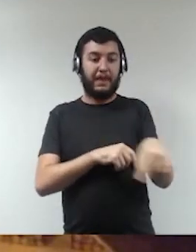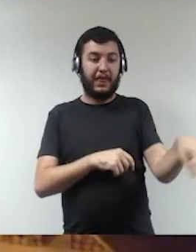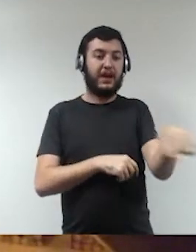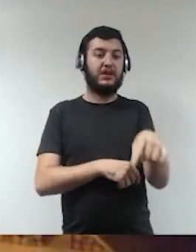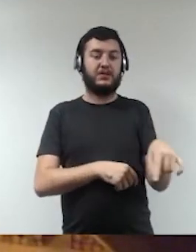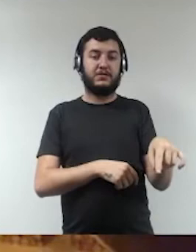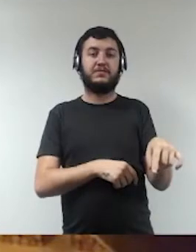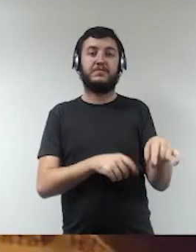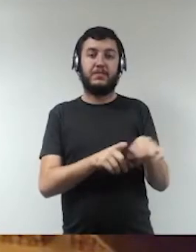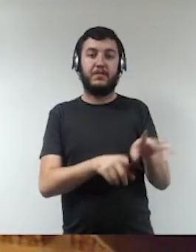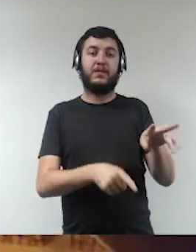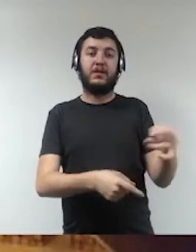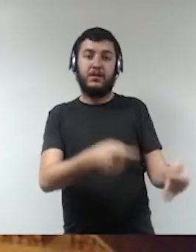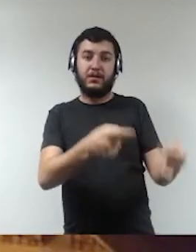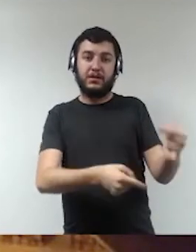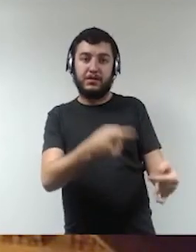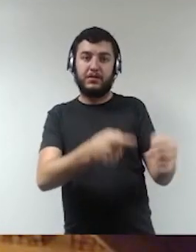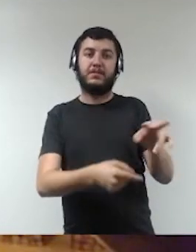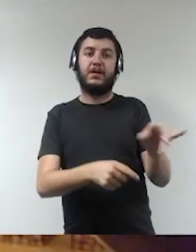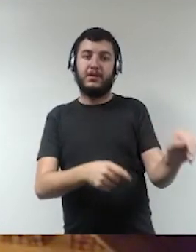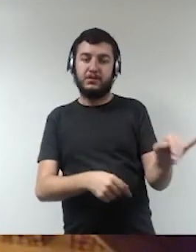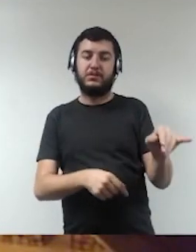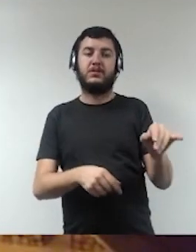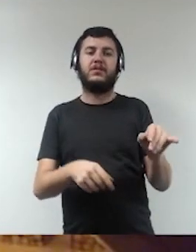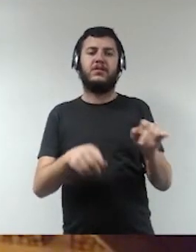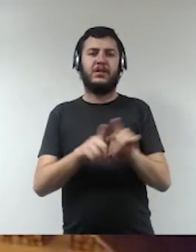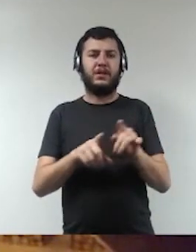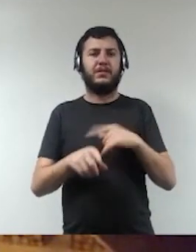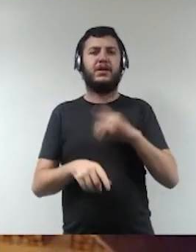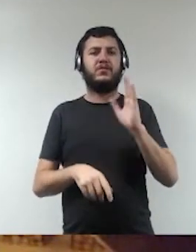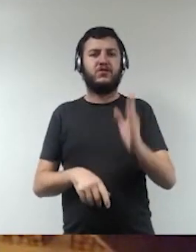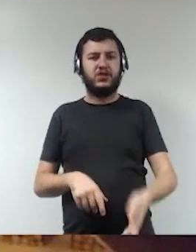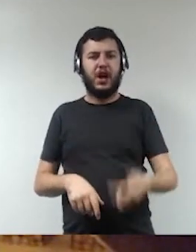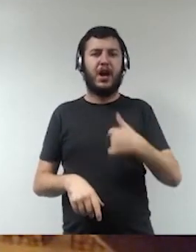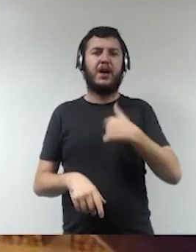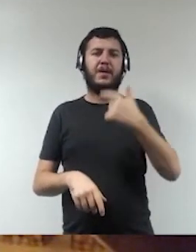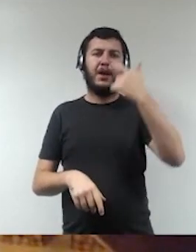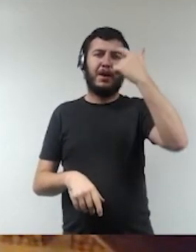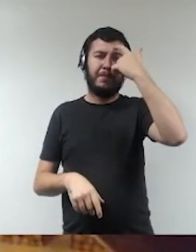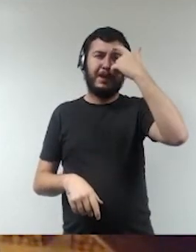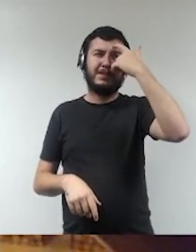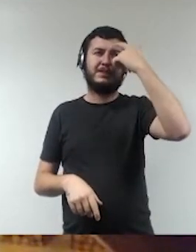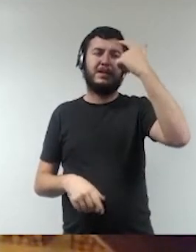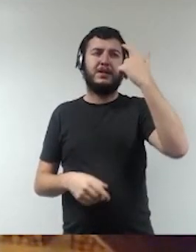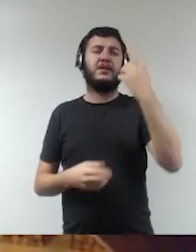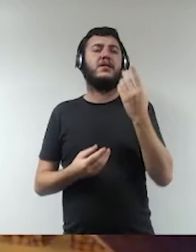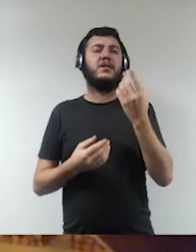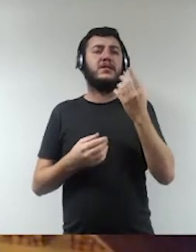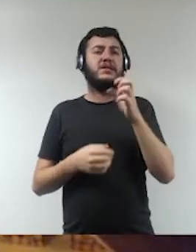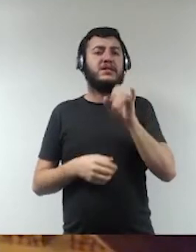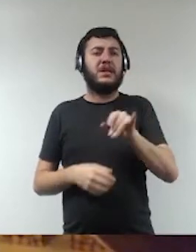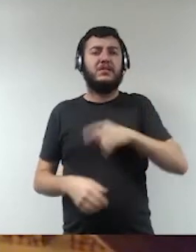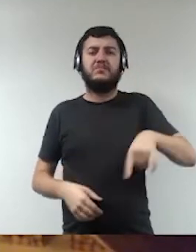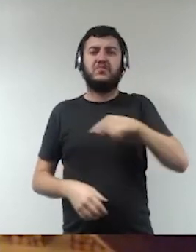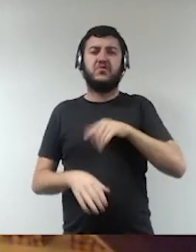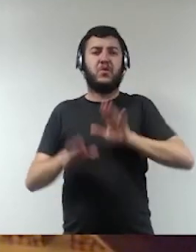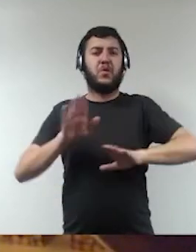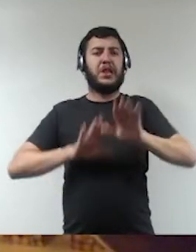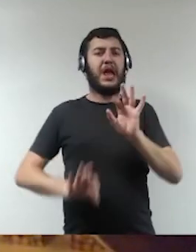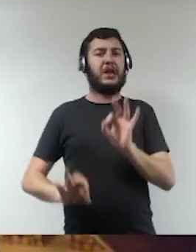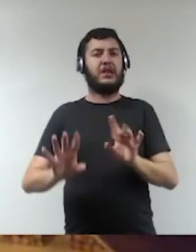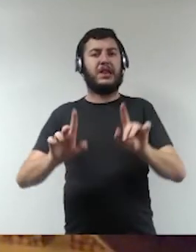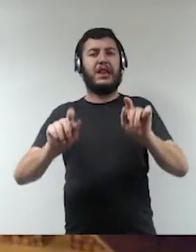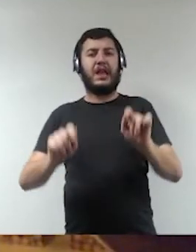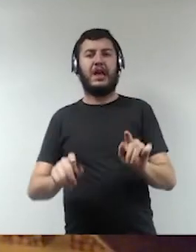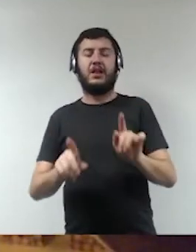eu tenho refletido bastante sobre isso, eu acho importante falar, né? Se a gente não tomar cuidado com a forma como nós vamos